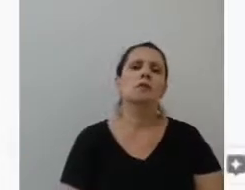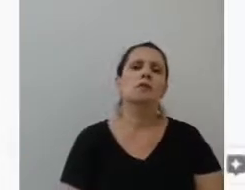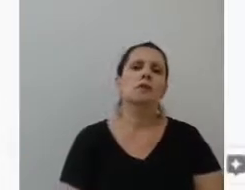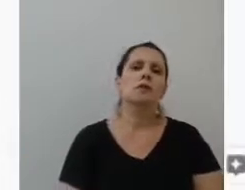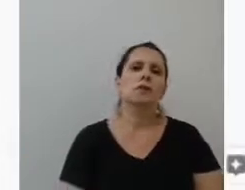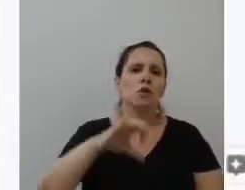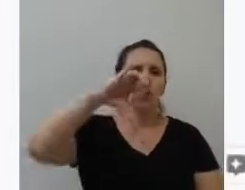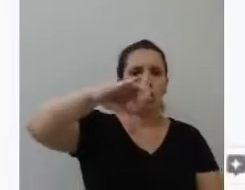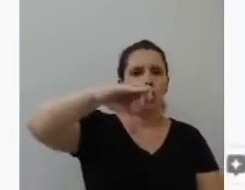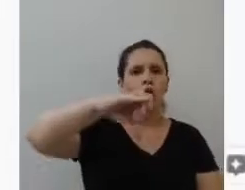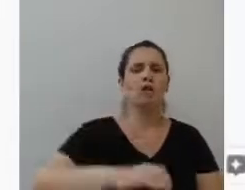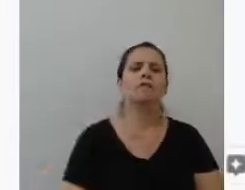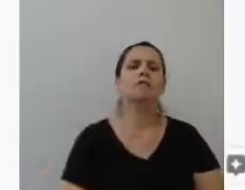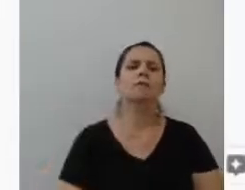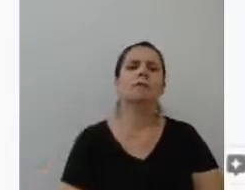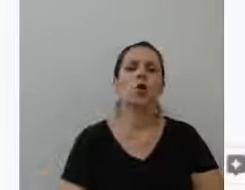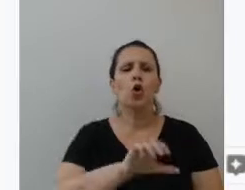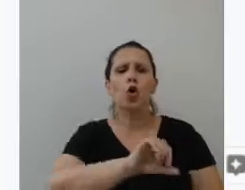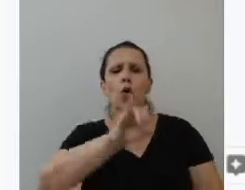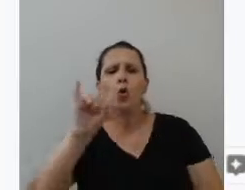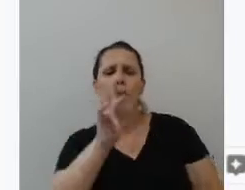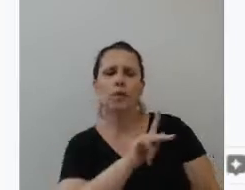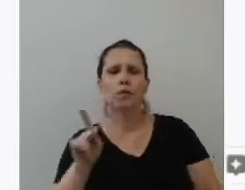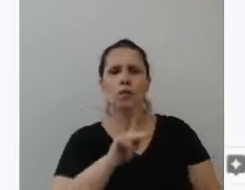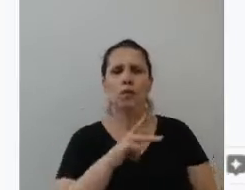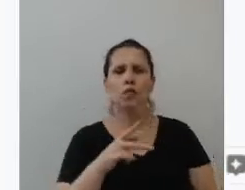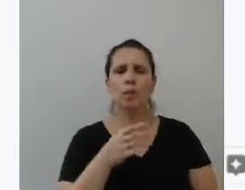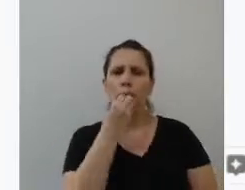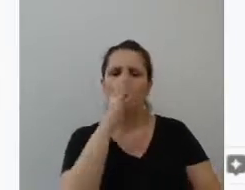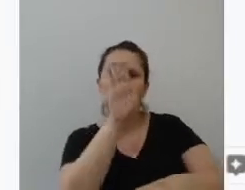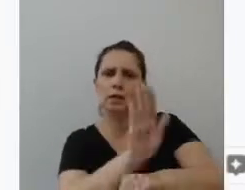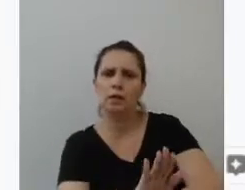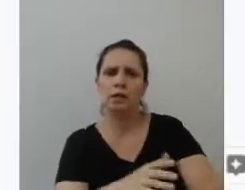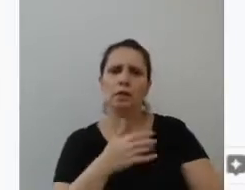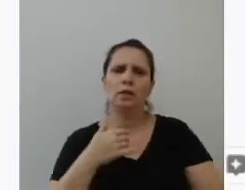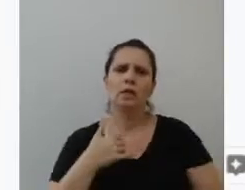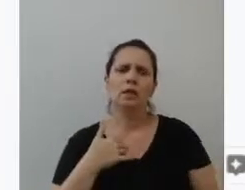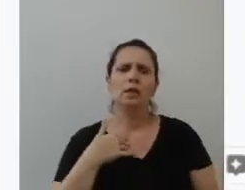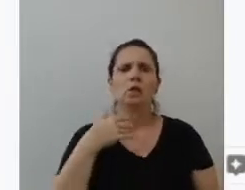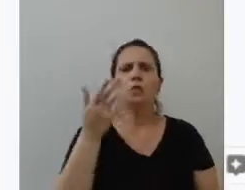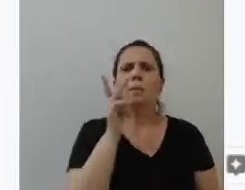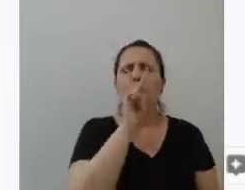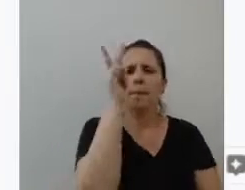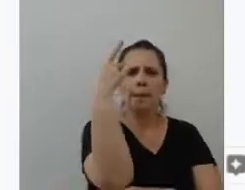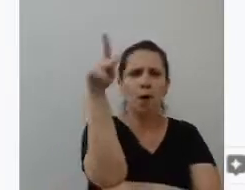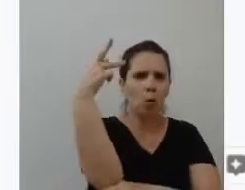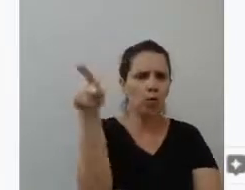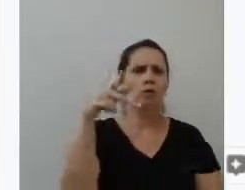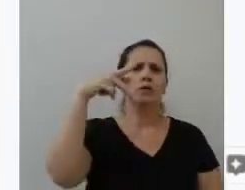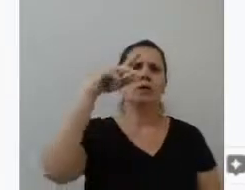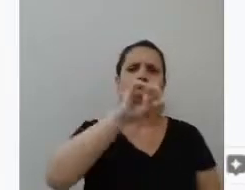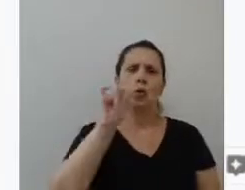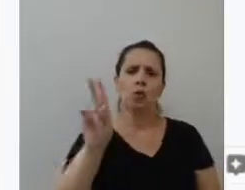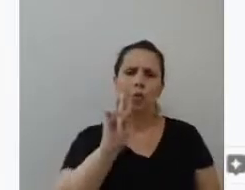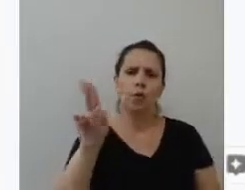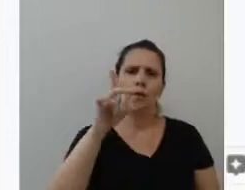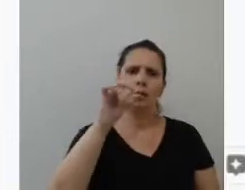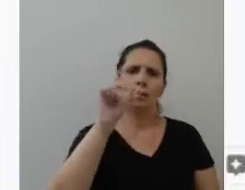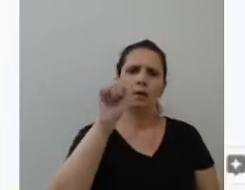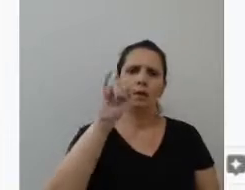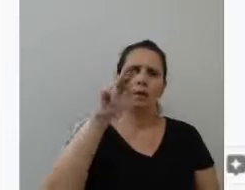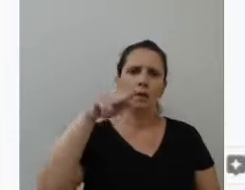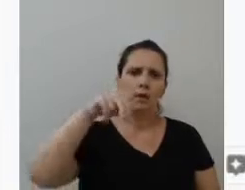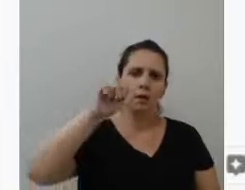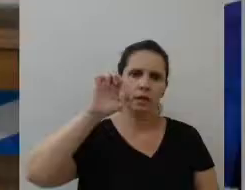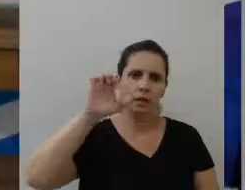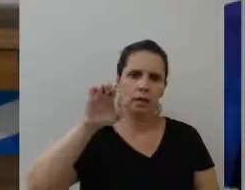número 9. Deixa eu ver. Oi, professor, boa tarde. Me chamo Daiane, sou de Paulista. Oi, Dai. Paulista. Gosta aí, viu? Maria